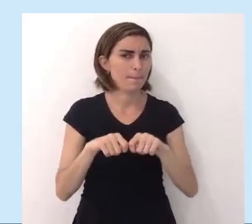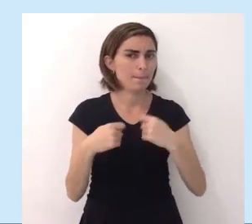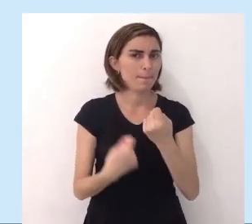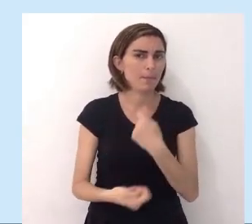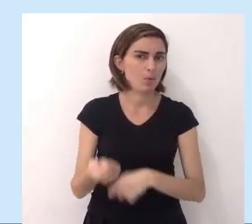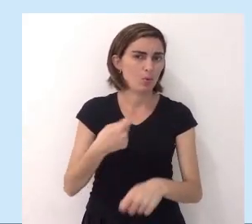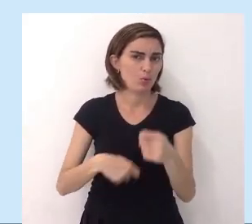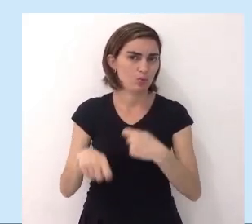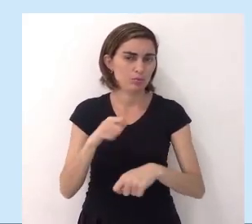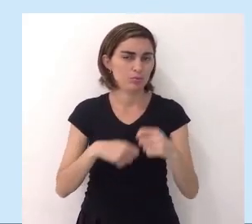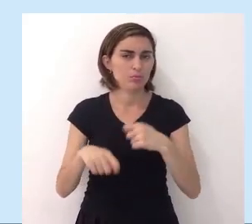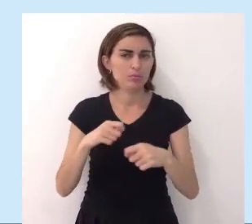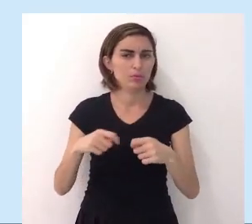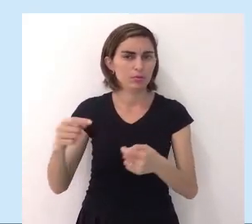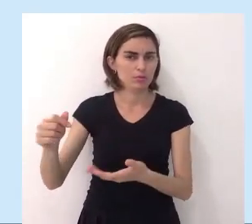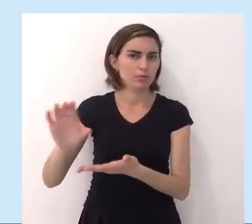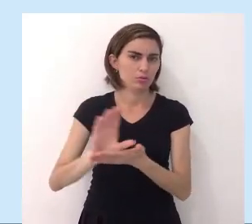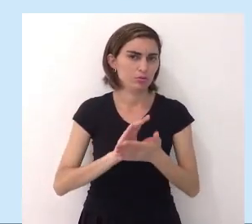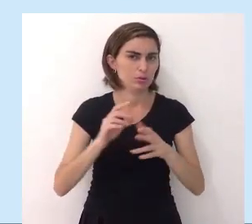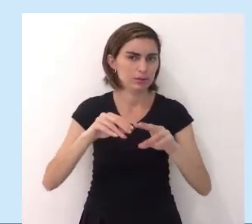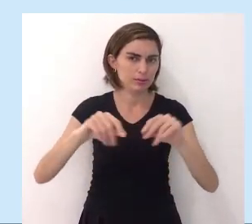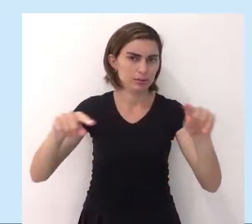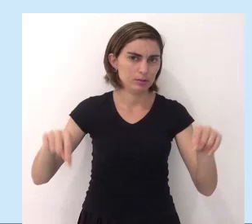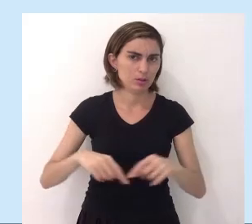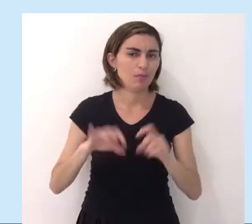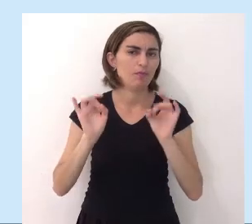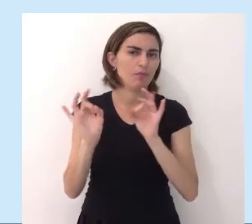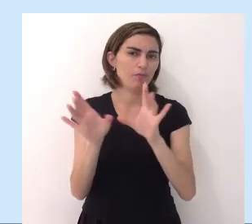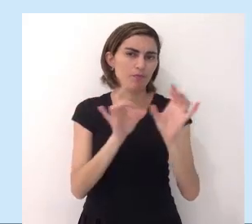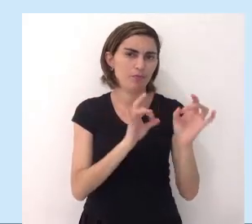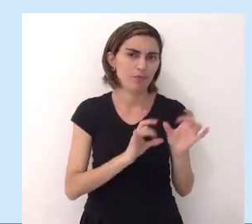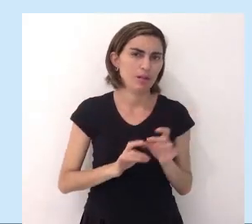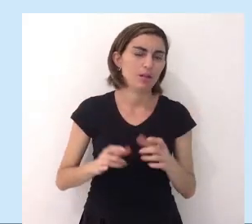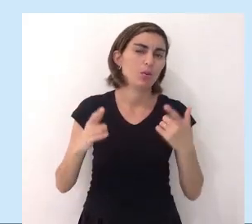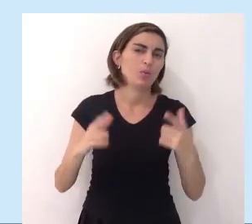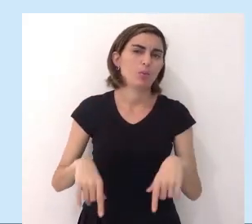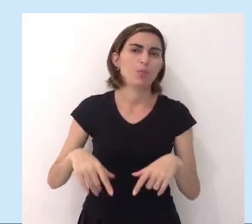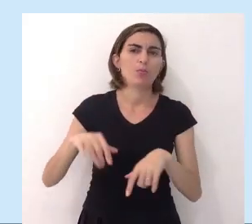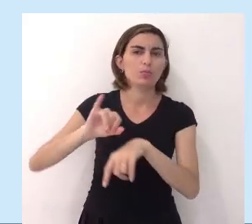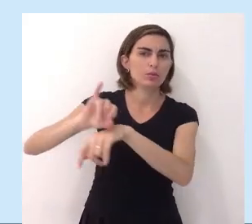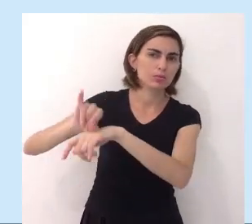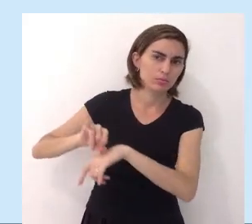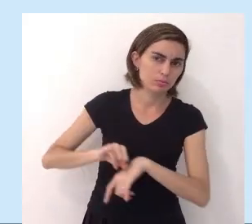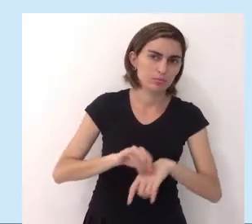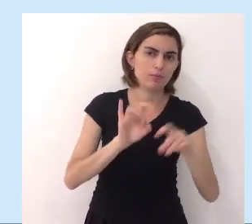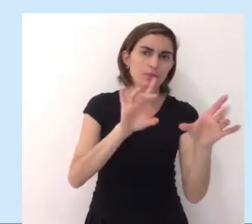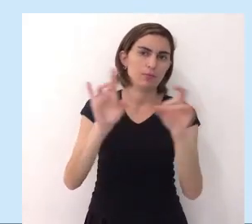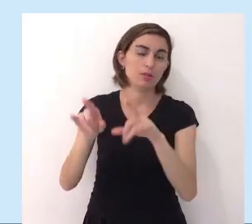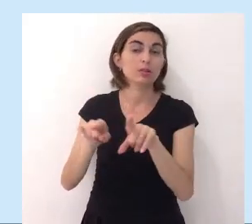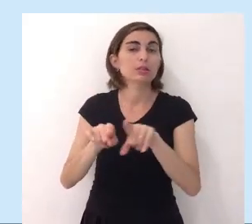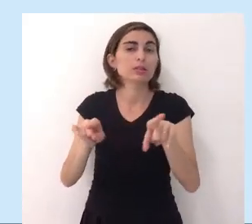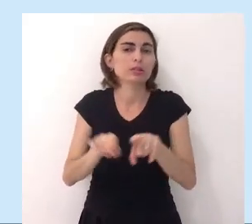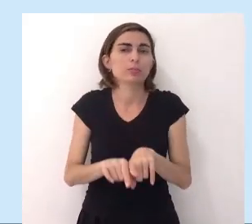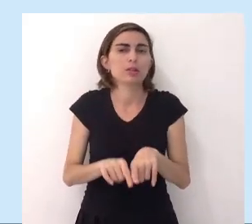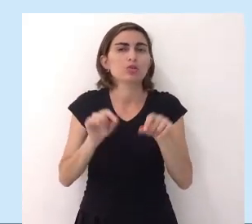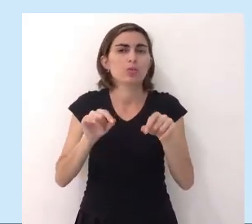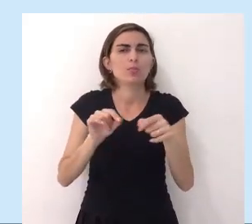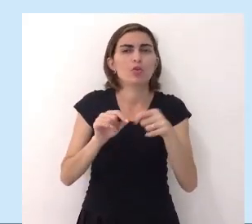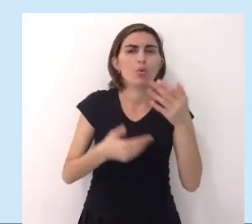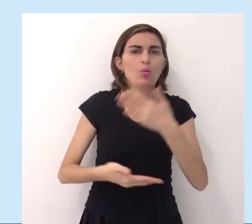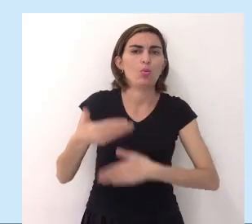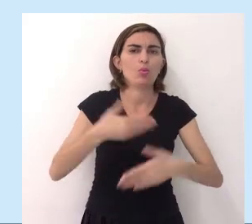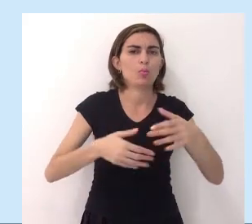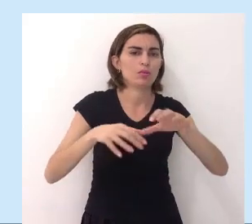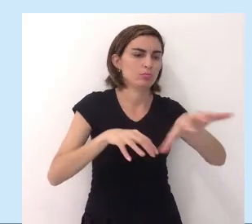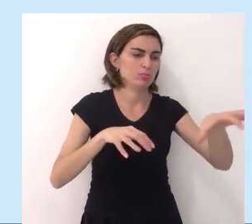monopólio, o cara que recebia aquela terra, ele só podia vender a metrópole, tá? E ele também só podia fazer